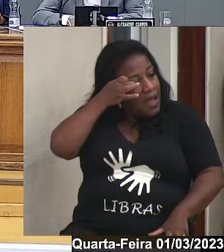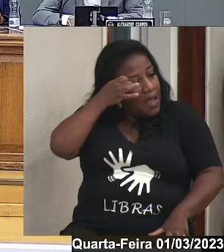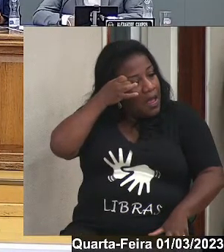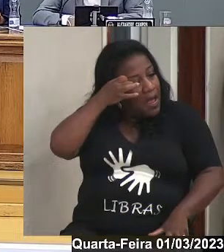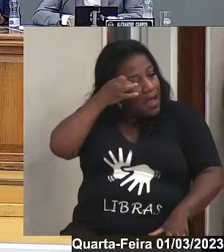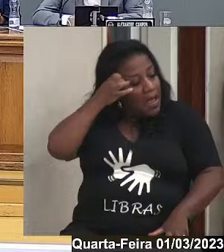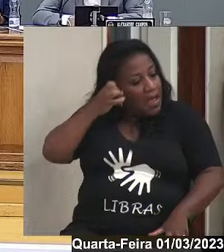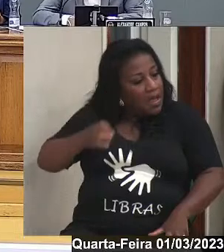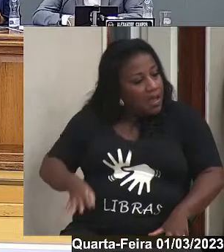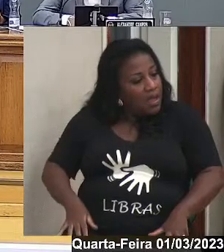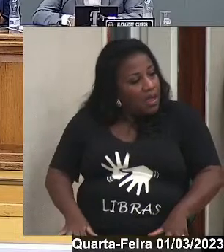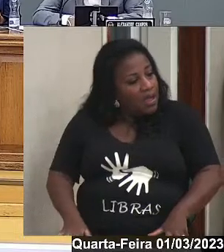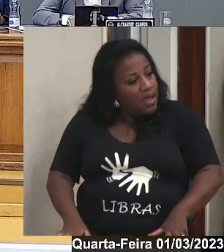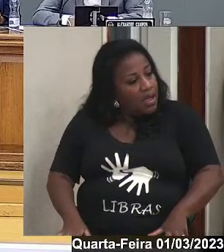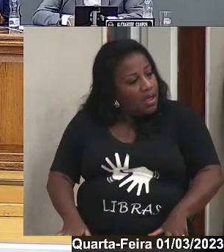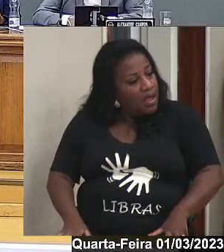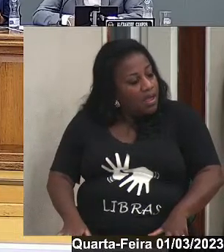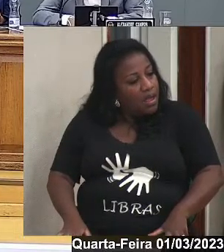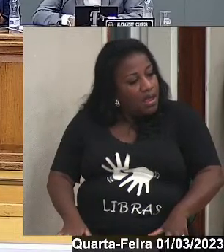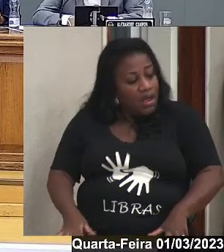Só para garantir...